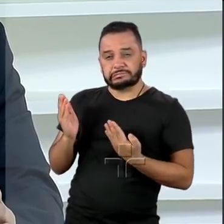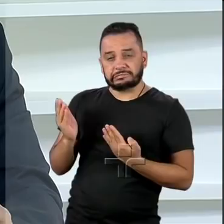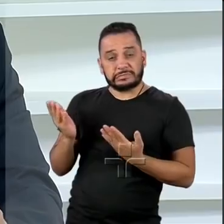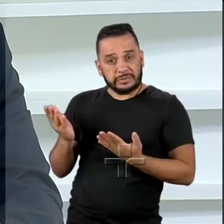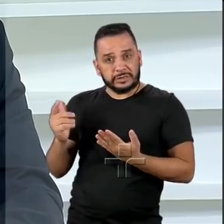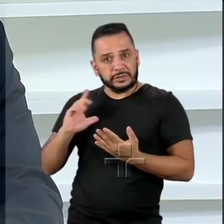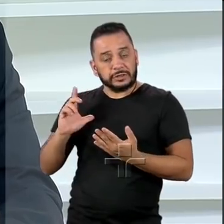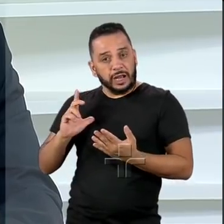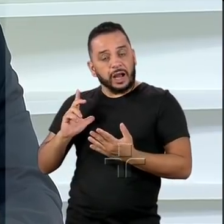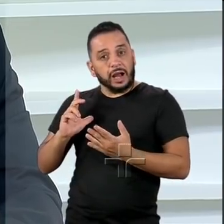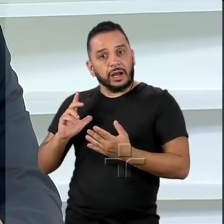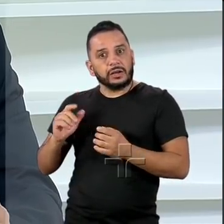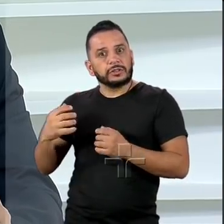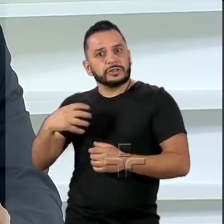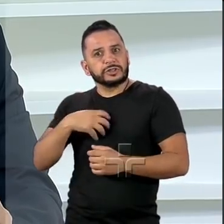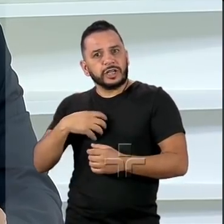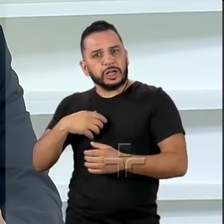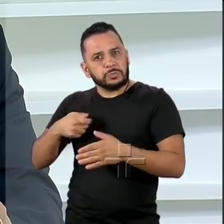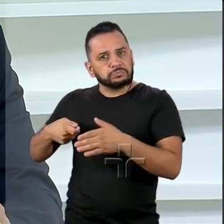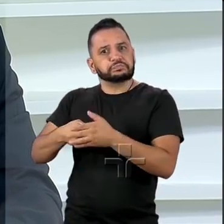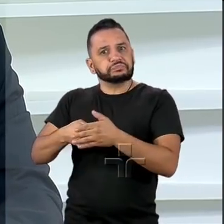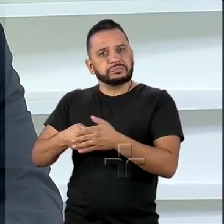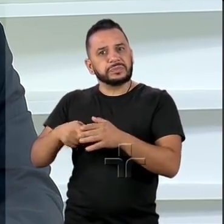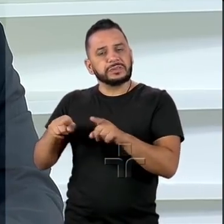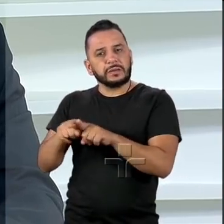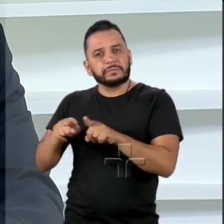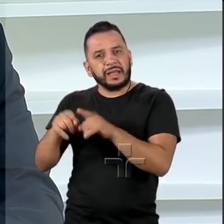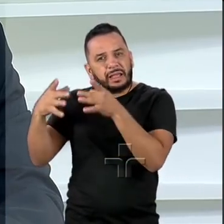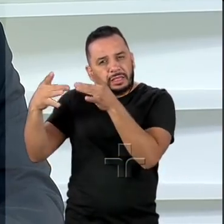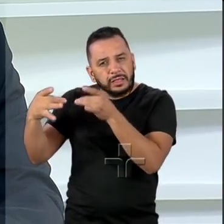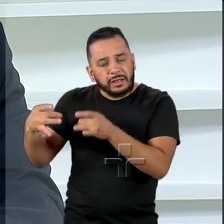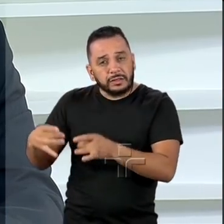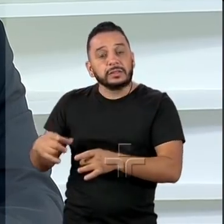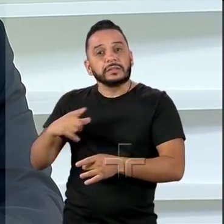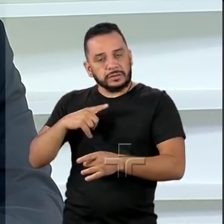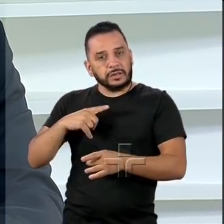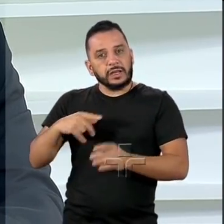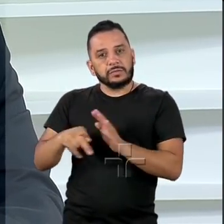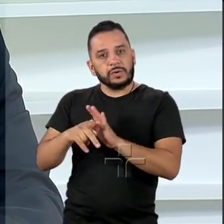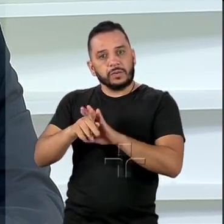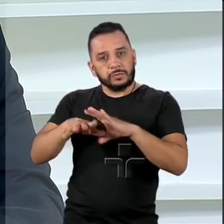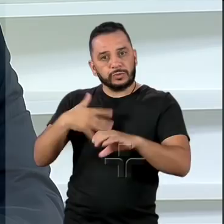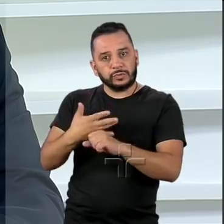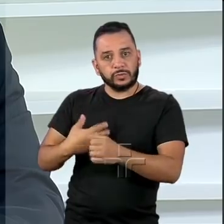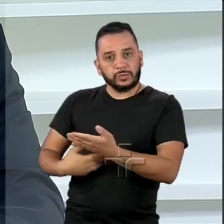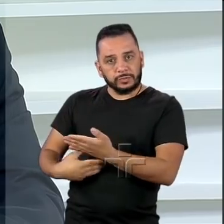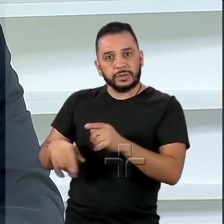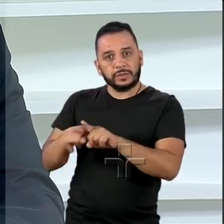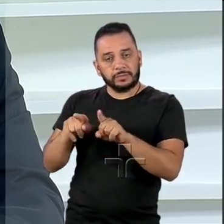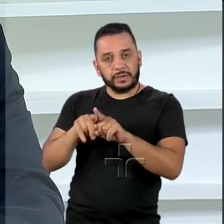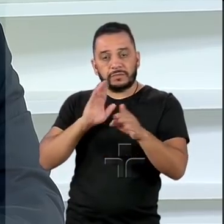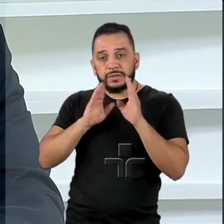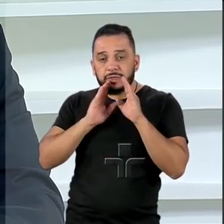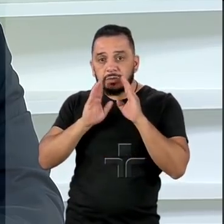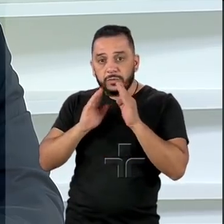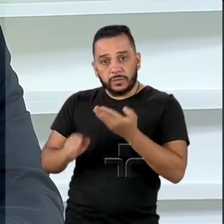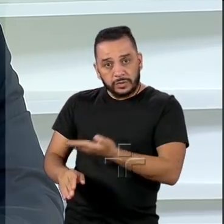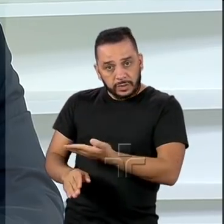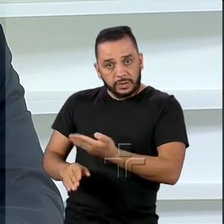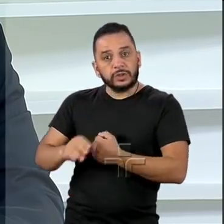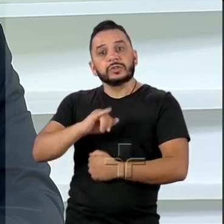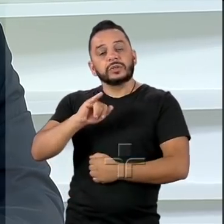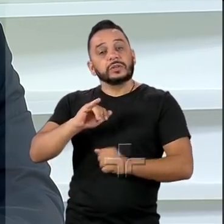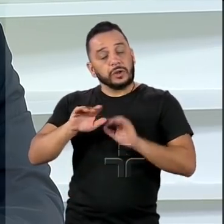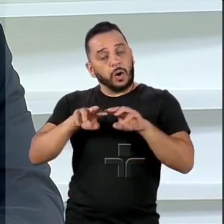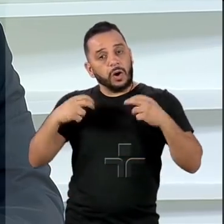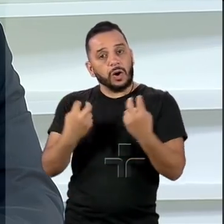Estamos no ar em todo o país pela TV Cultura, pelas emissoras afiliadas, pelo nosso canal no YouTube e pela nossa página no Facebook.